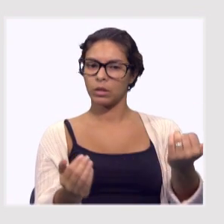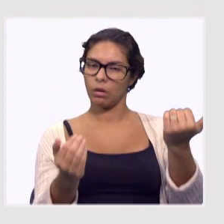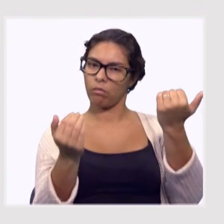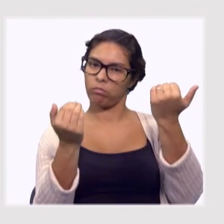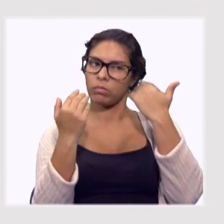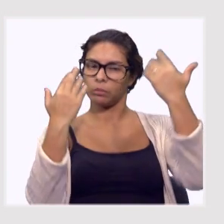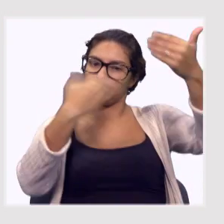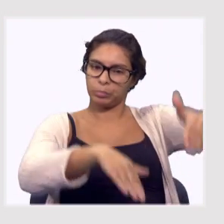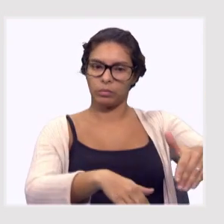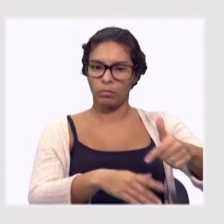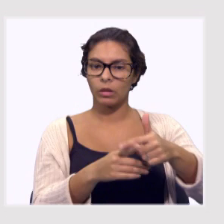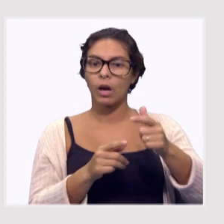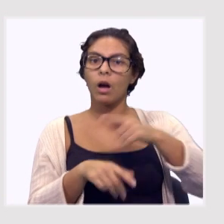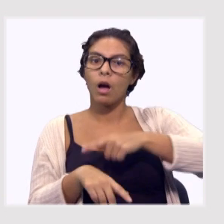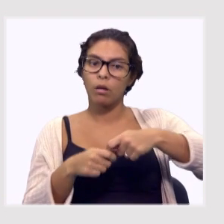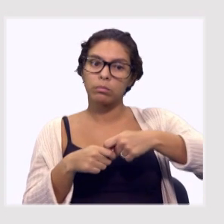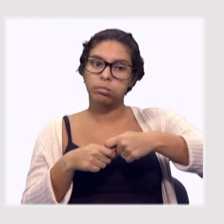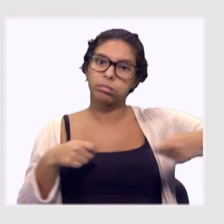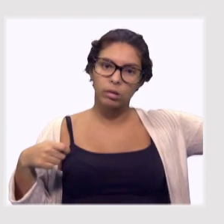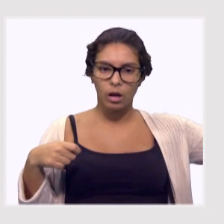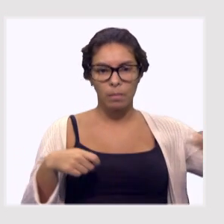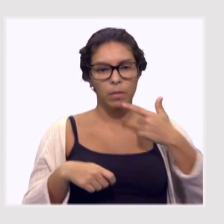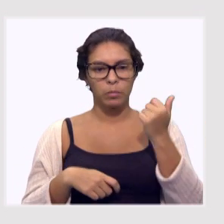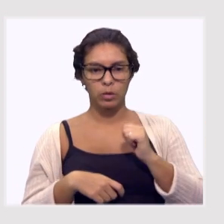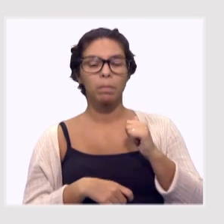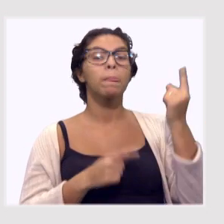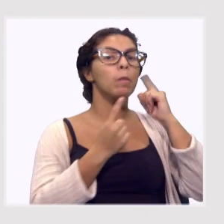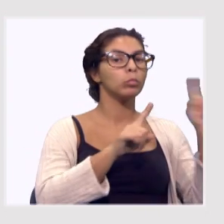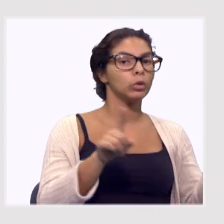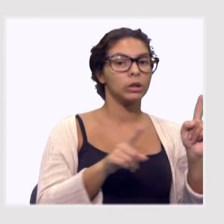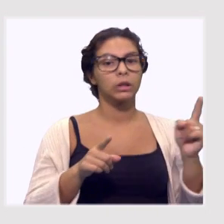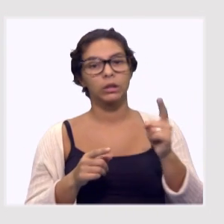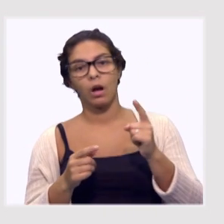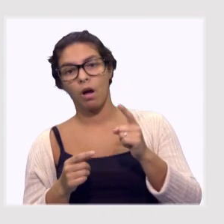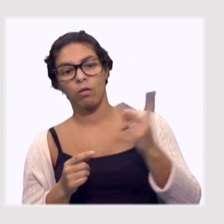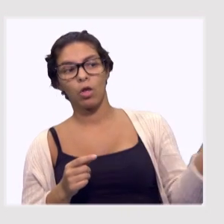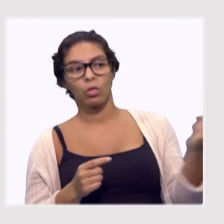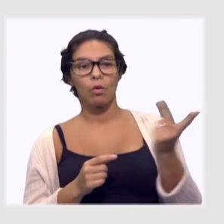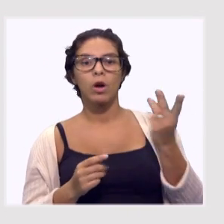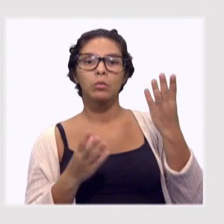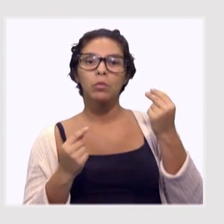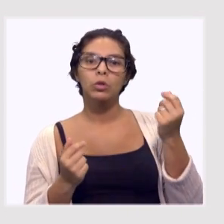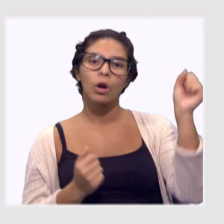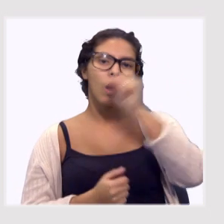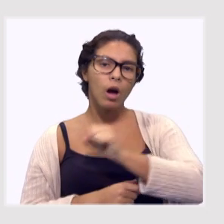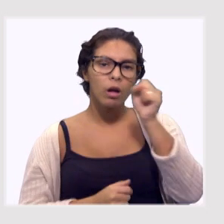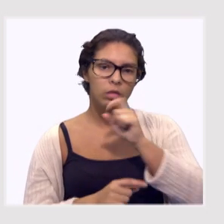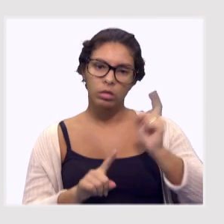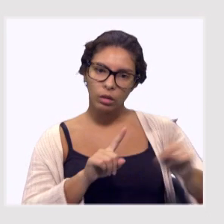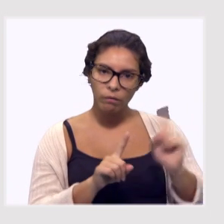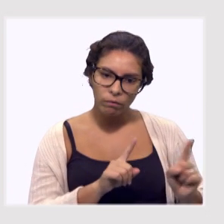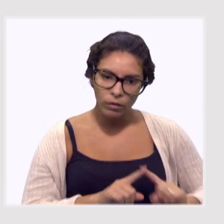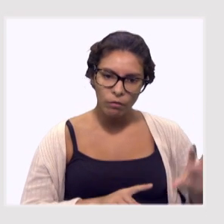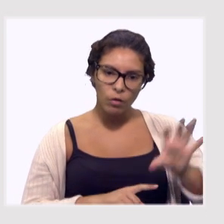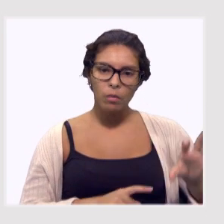limites. O vídeo não pode ser exibido na sua totalidade. Já a música da Ana e do Tiago recebeu muitos covers, e a dúvida